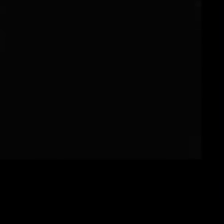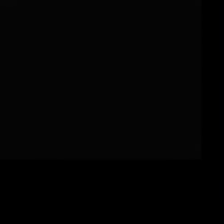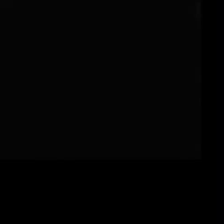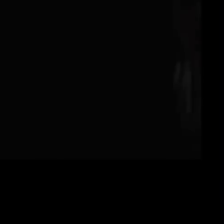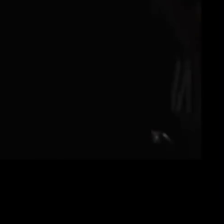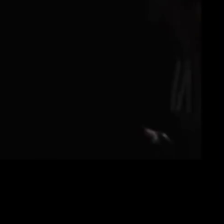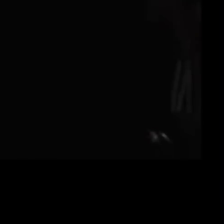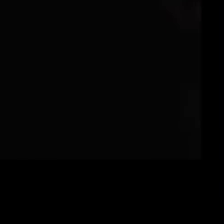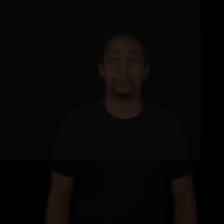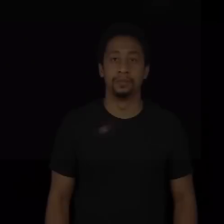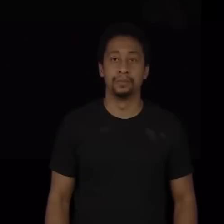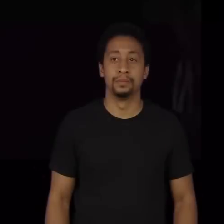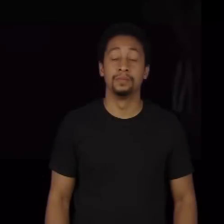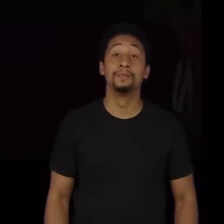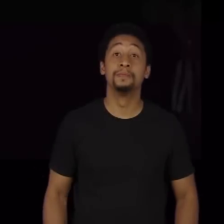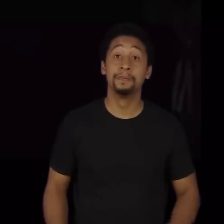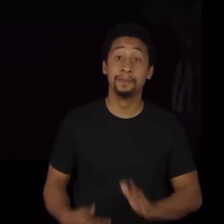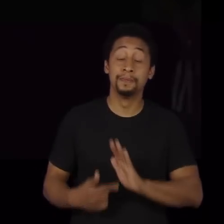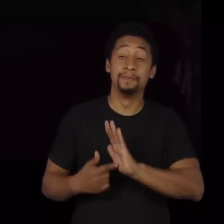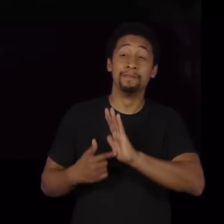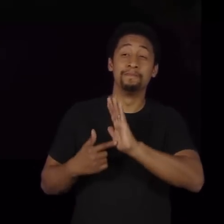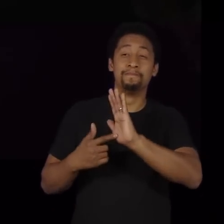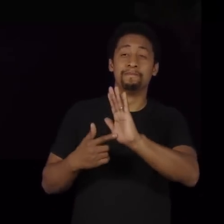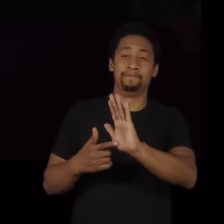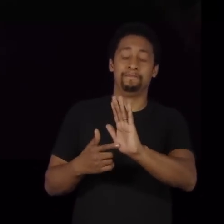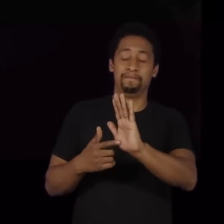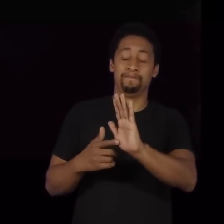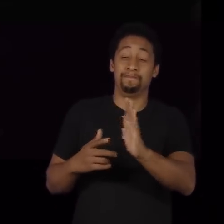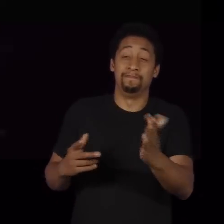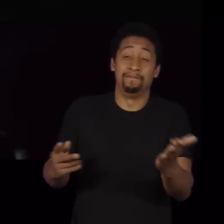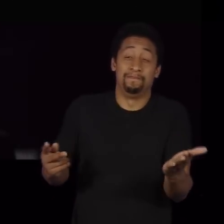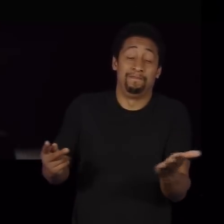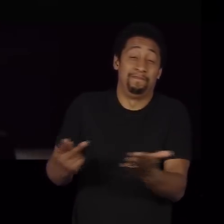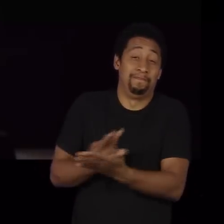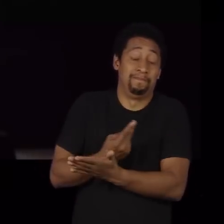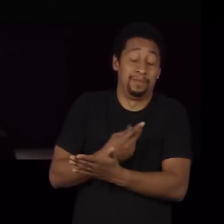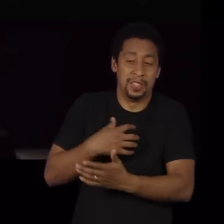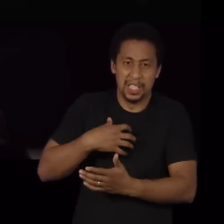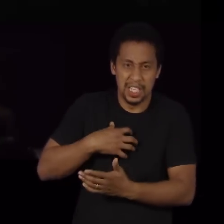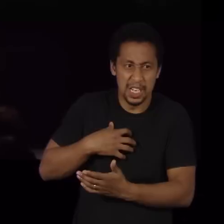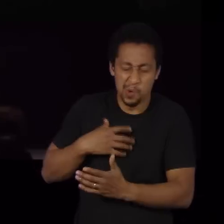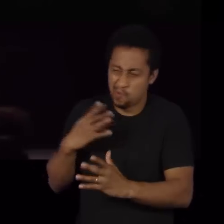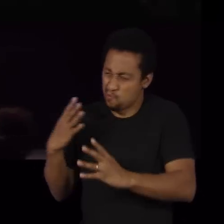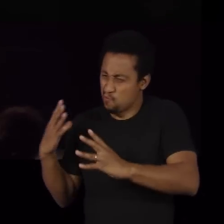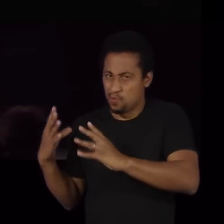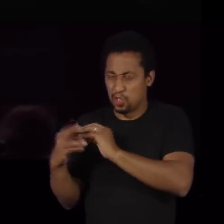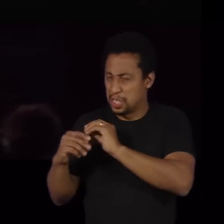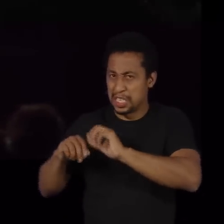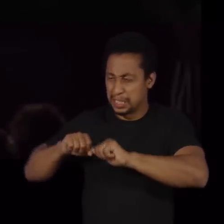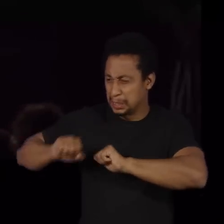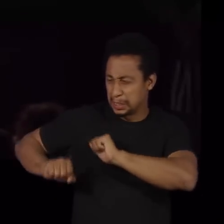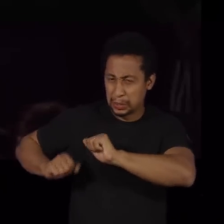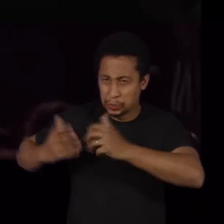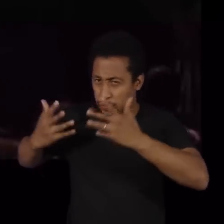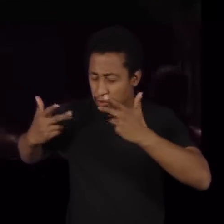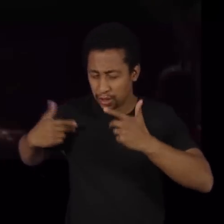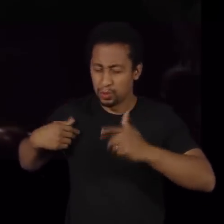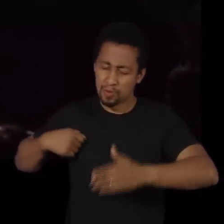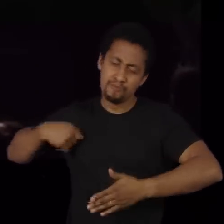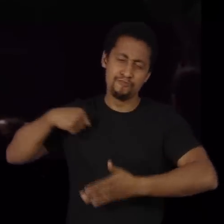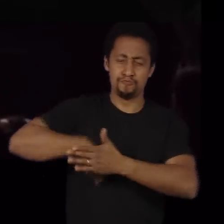Epitáfio. Escapei aos tigres Nutri os